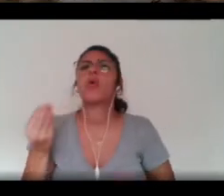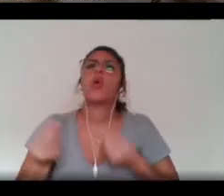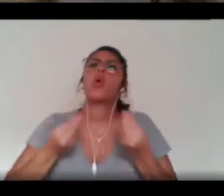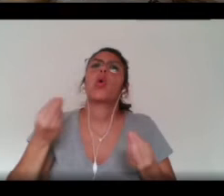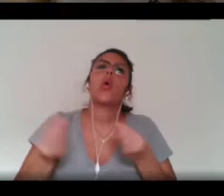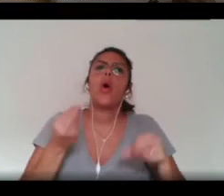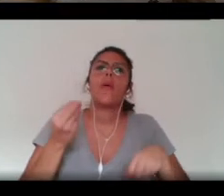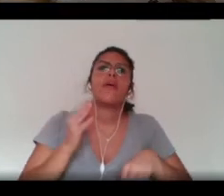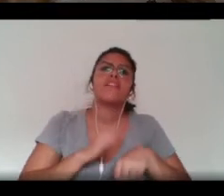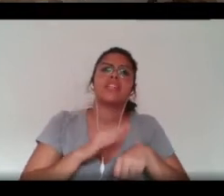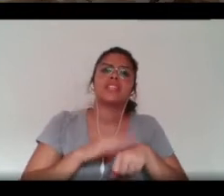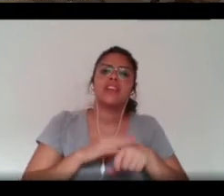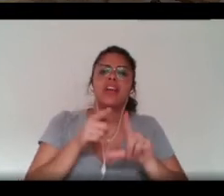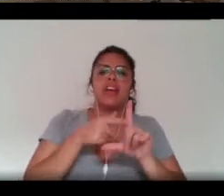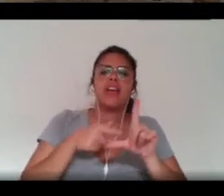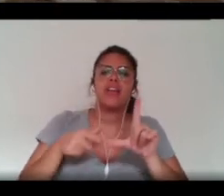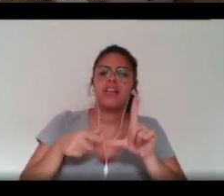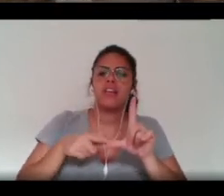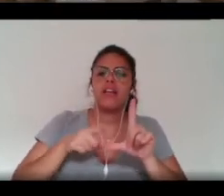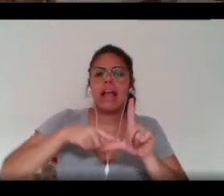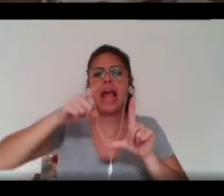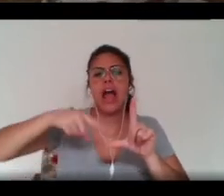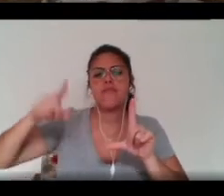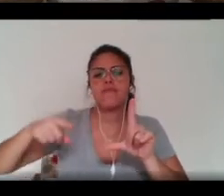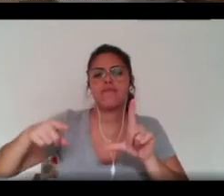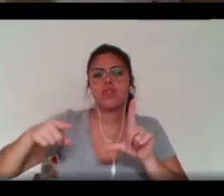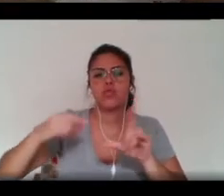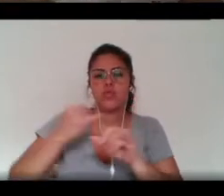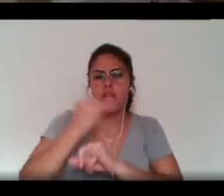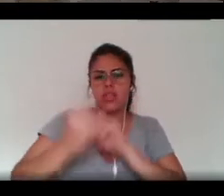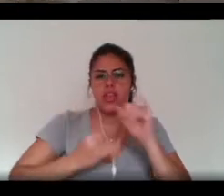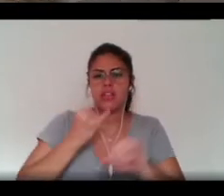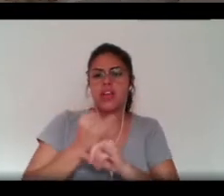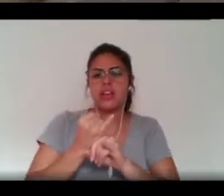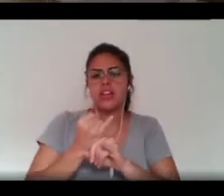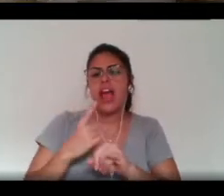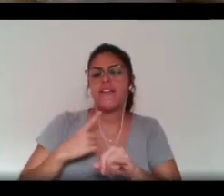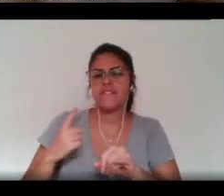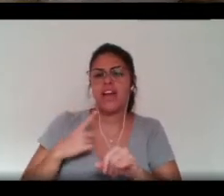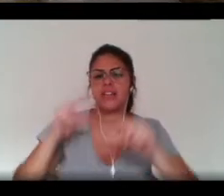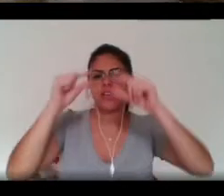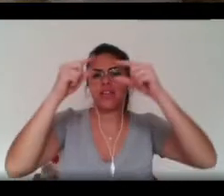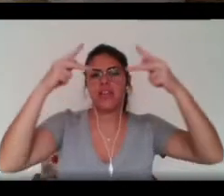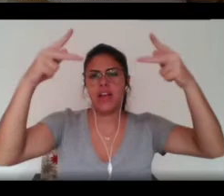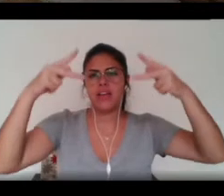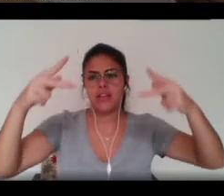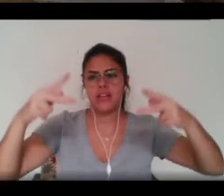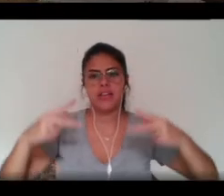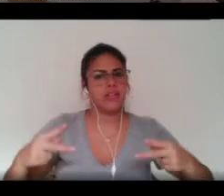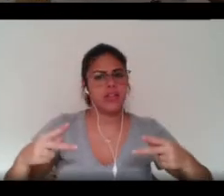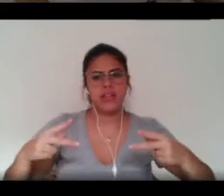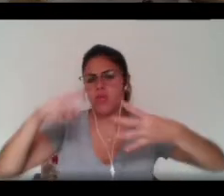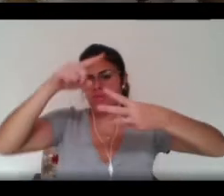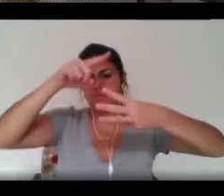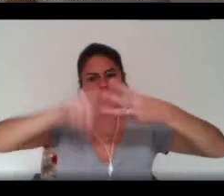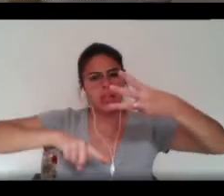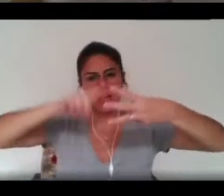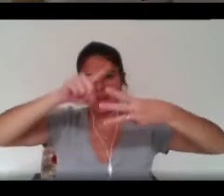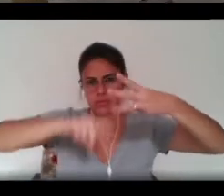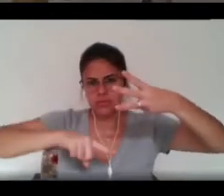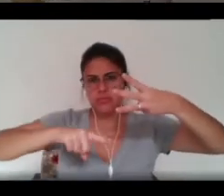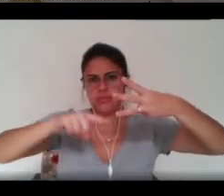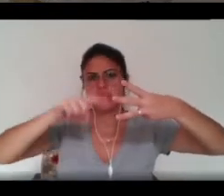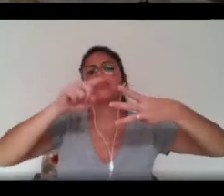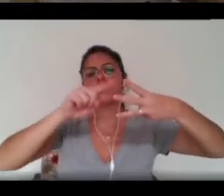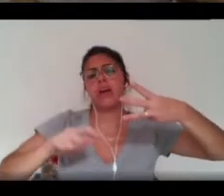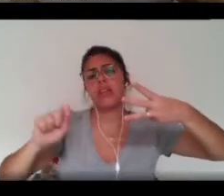fazer gráfico online, os 3 primeiros resultados vão te dar uma solução para o seu problema, tá? E aí eu fiz